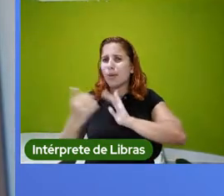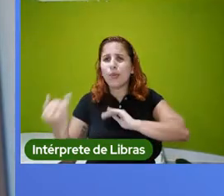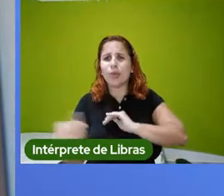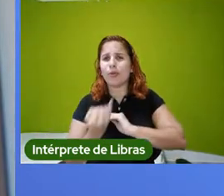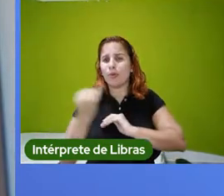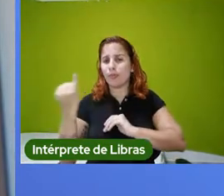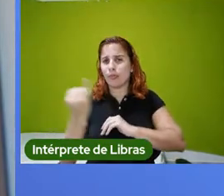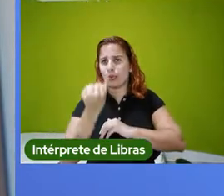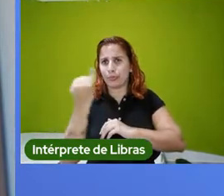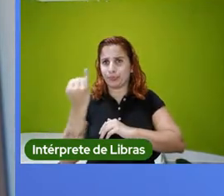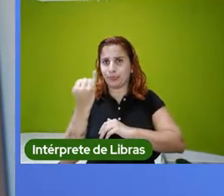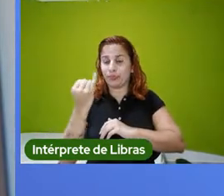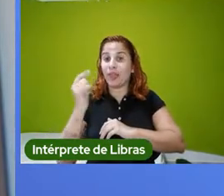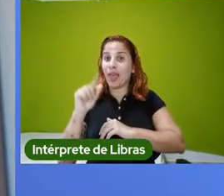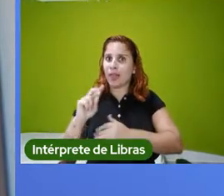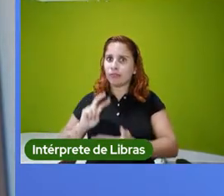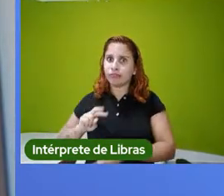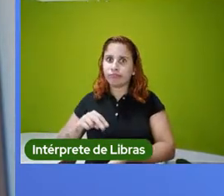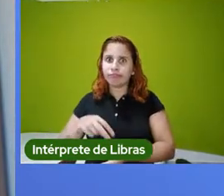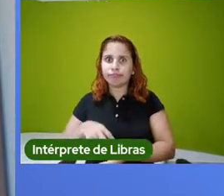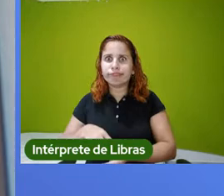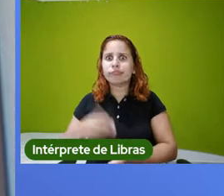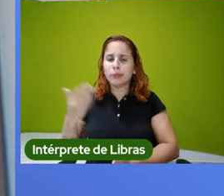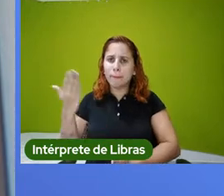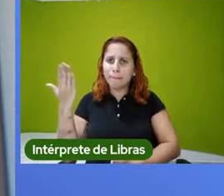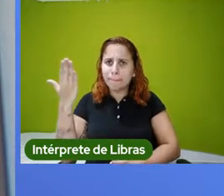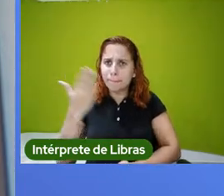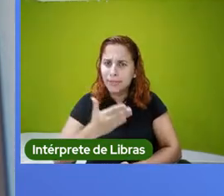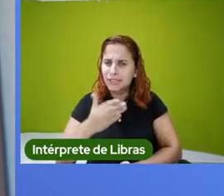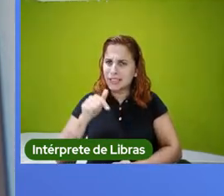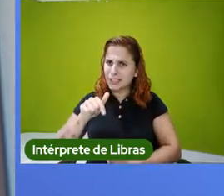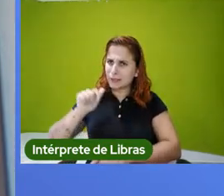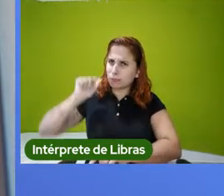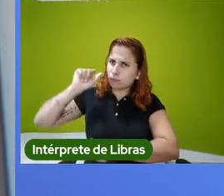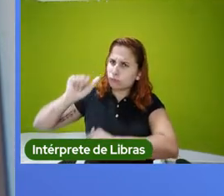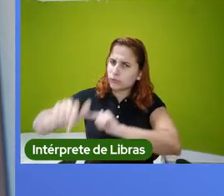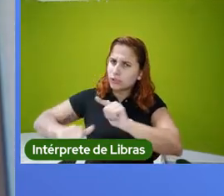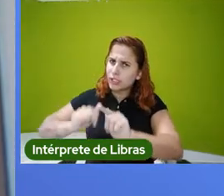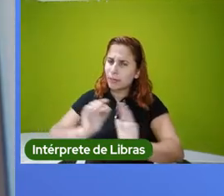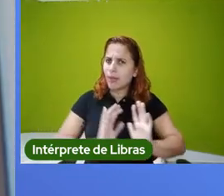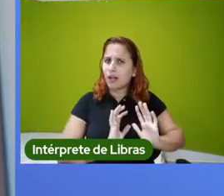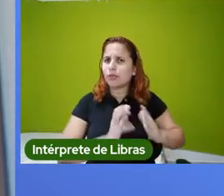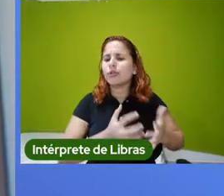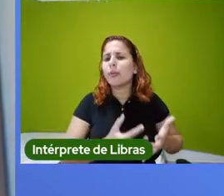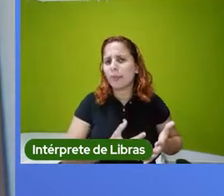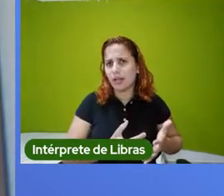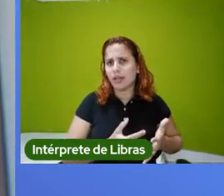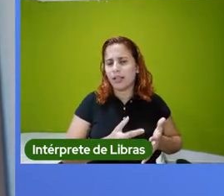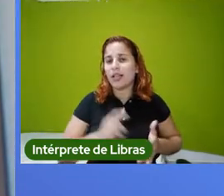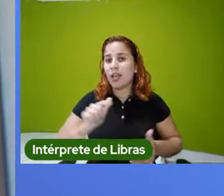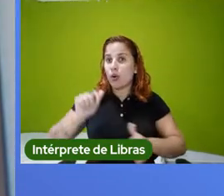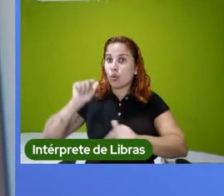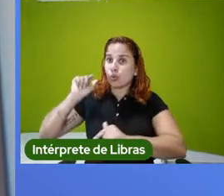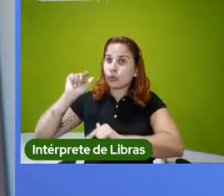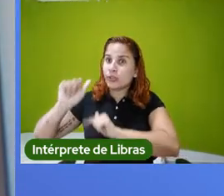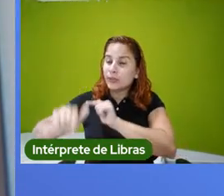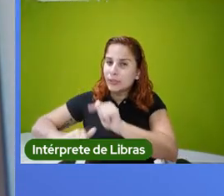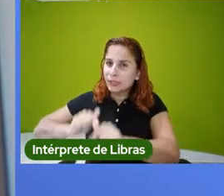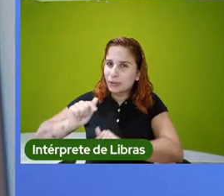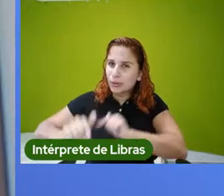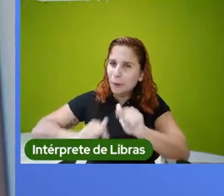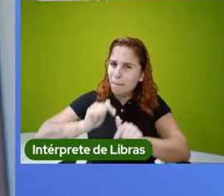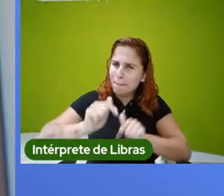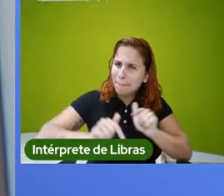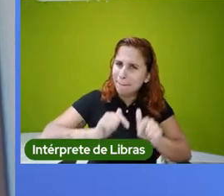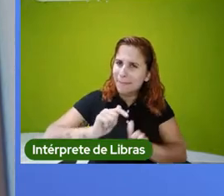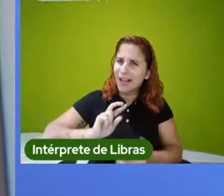mais presente a atuação das APAES nesse universo da inclusão no trabalho, né, dos seus usuários, das